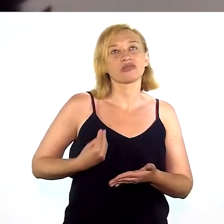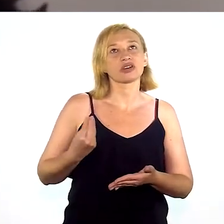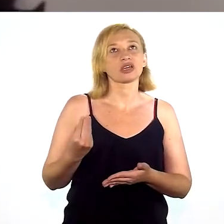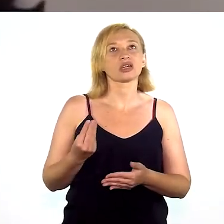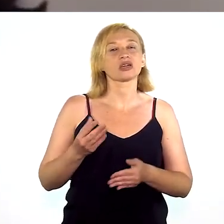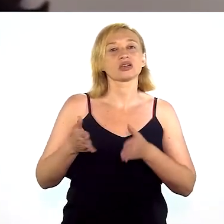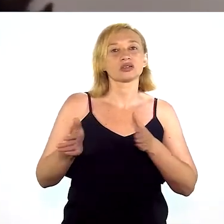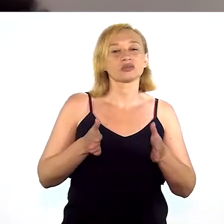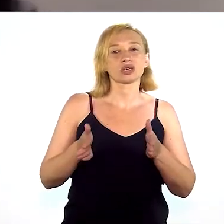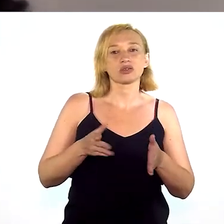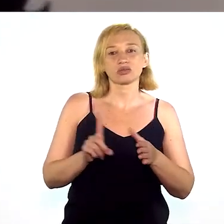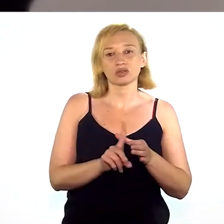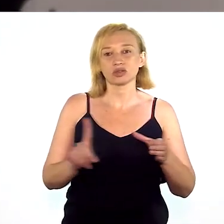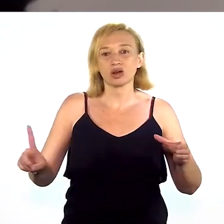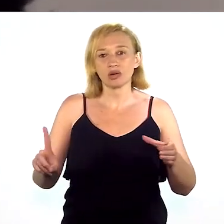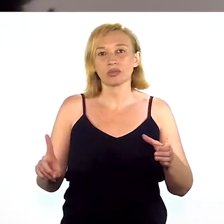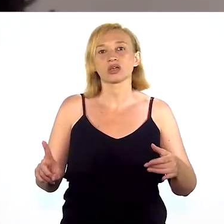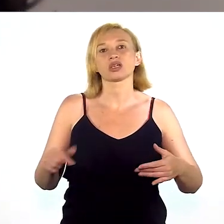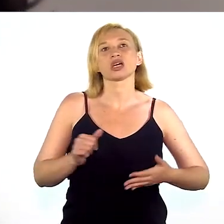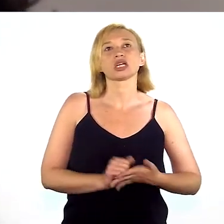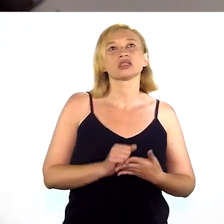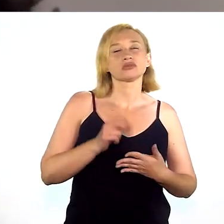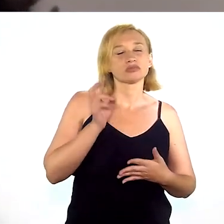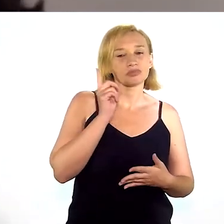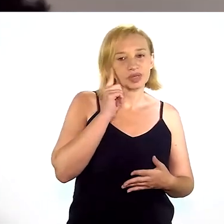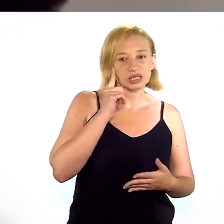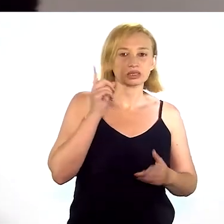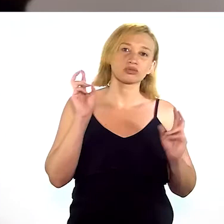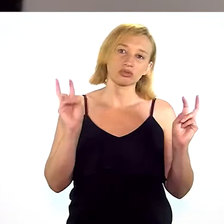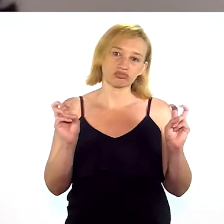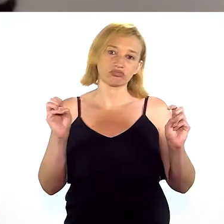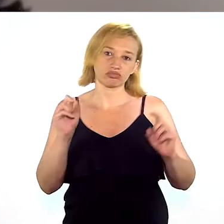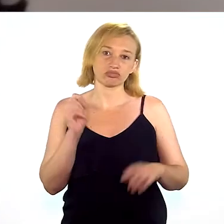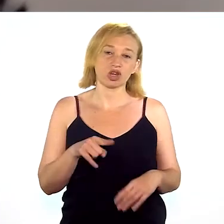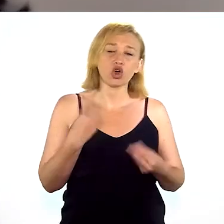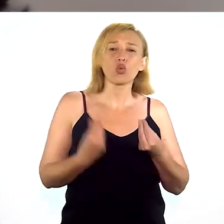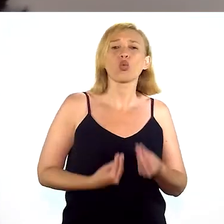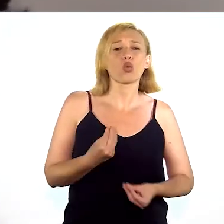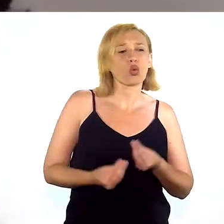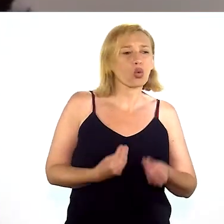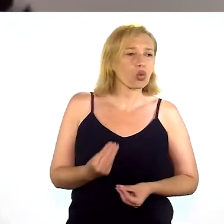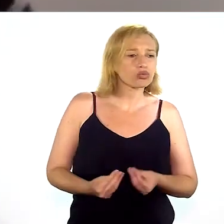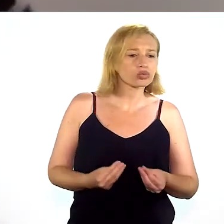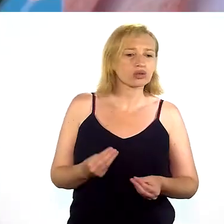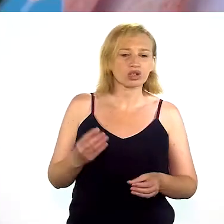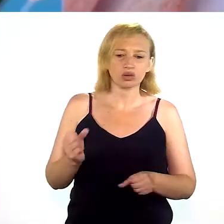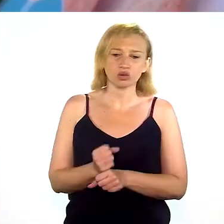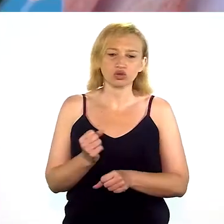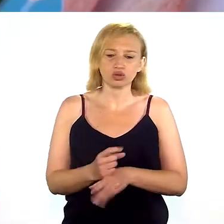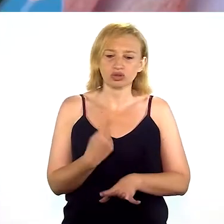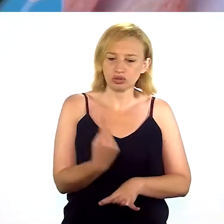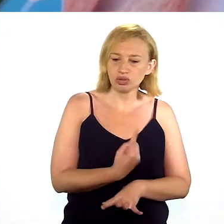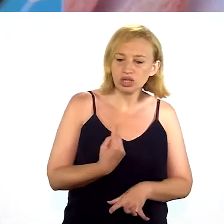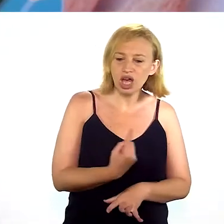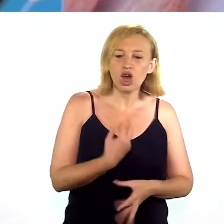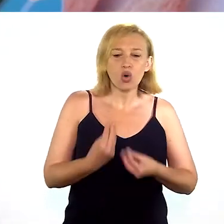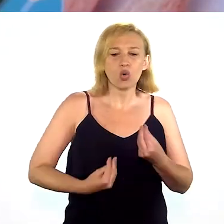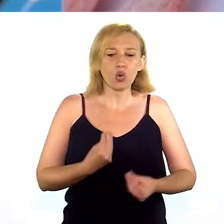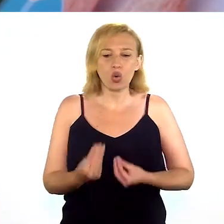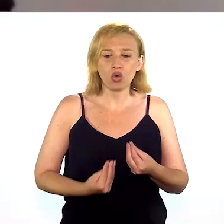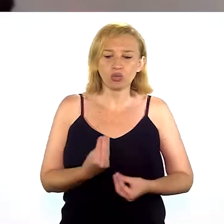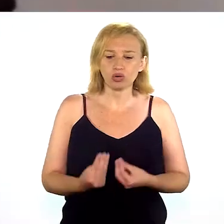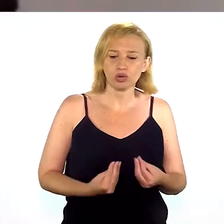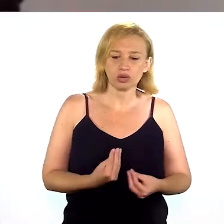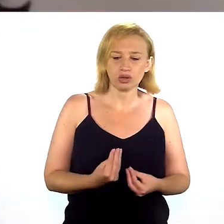período aí de isolamento, vivendo um período ainda de isolamento, a gente também pensa muito sobre isso, né? Uhum. Como que a gente vai construindo